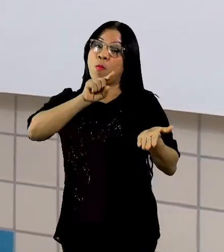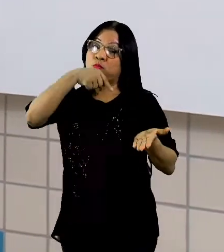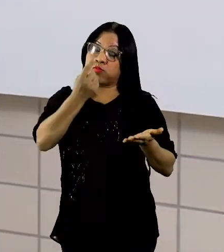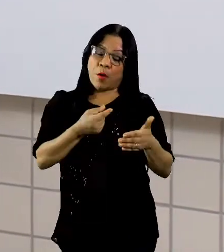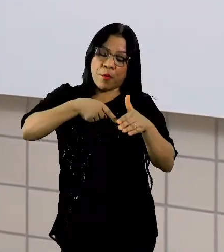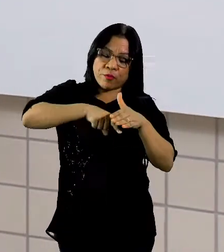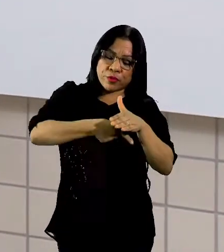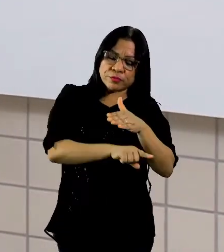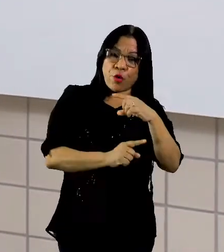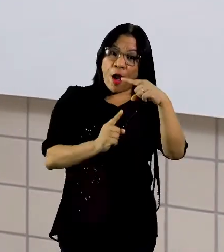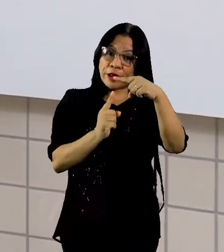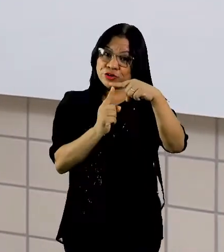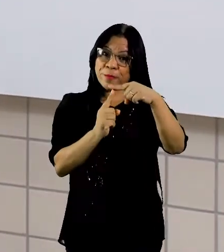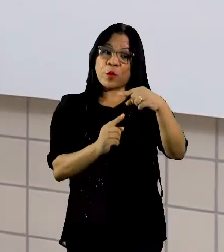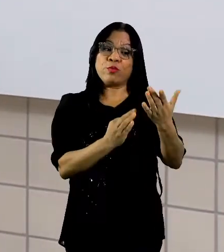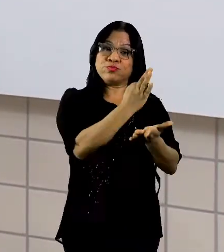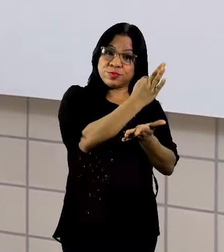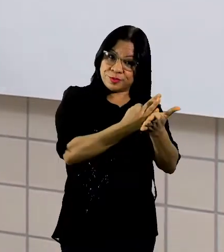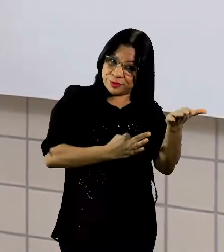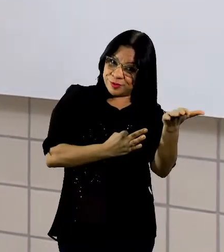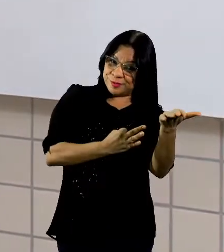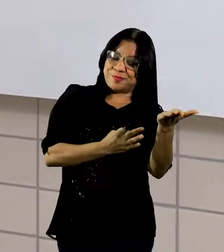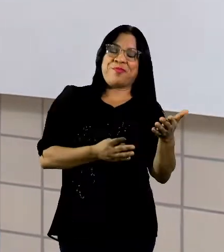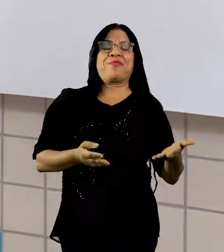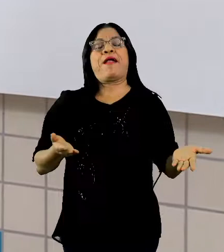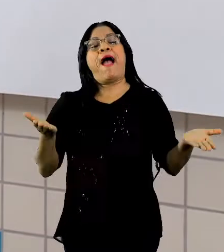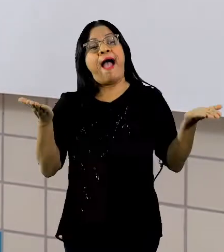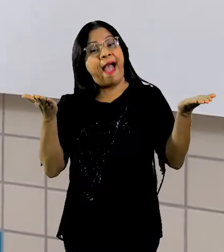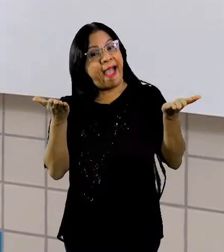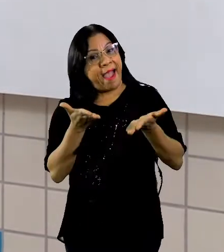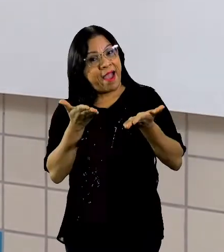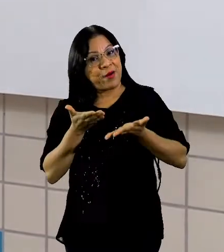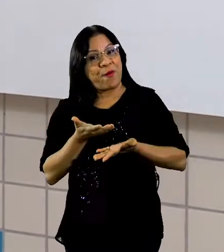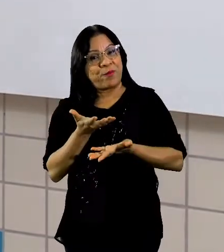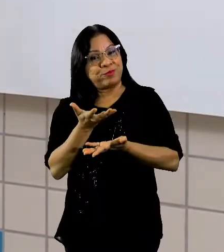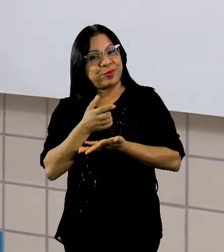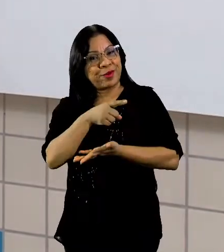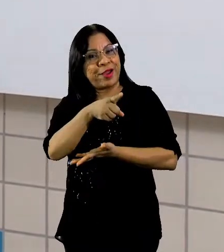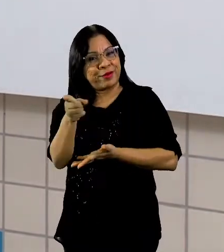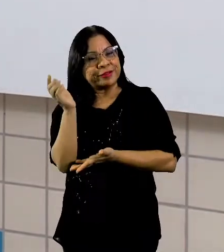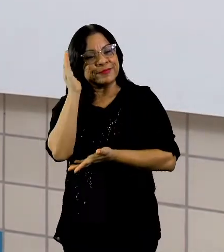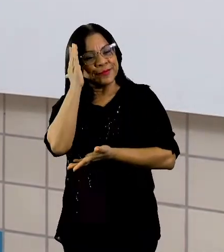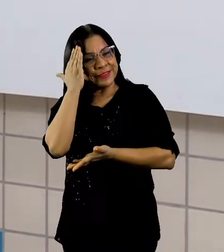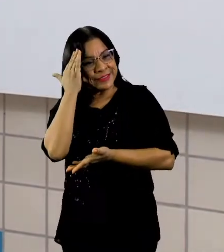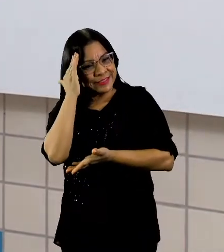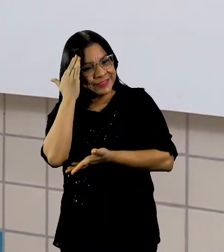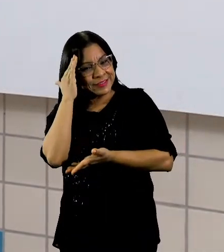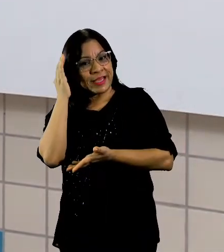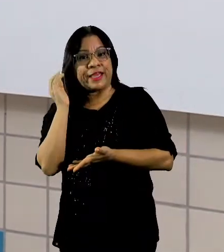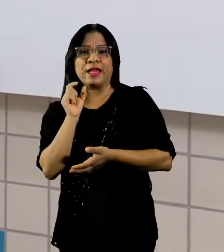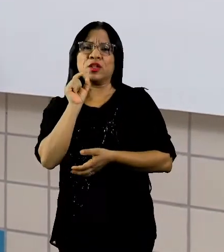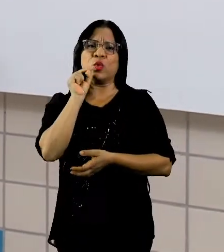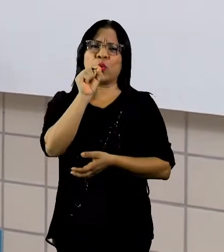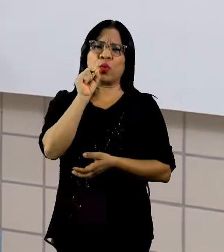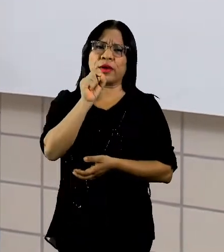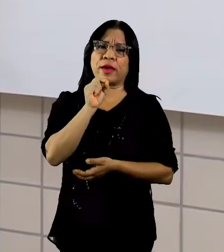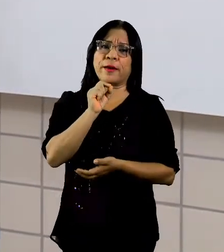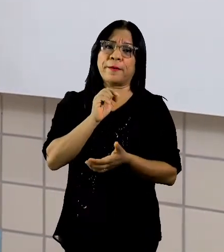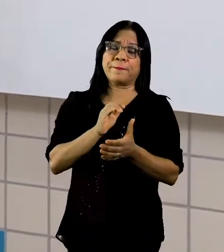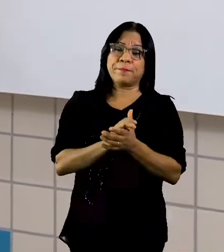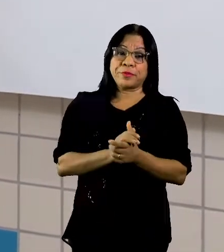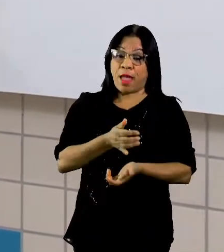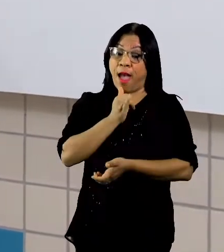tipologia textual. Hoje eu quero que vocês compreendam que a narração conta